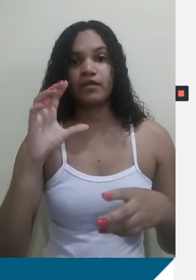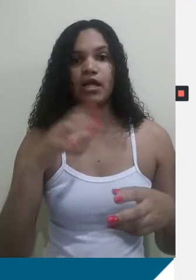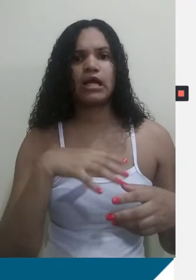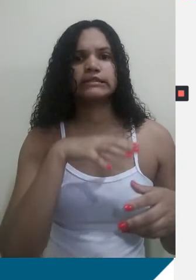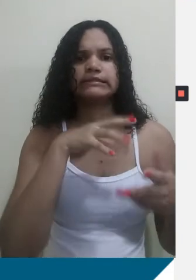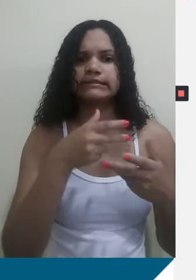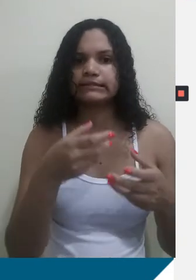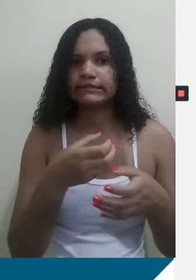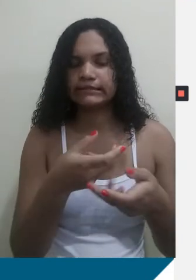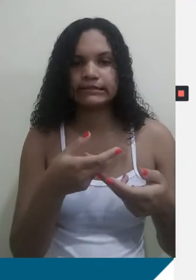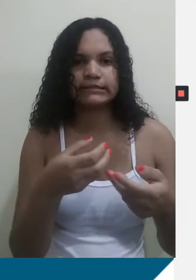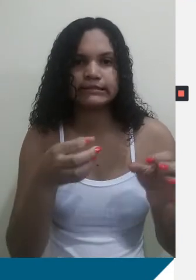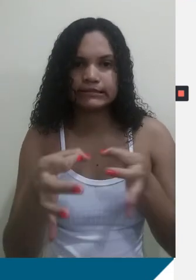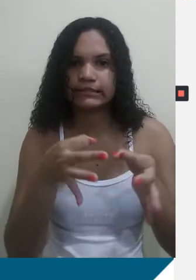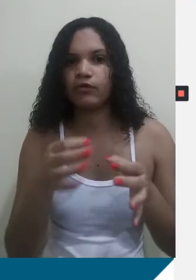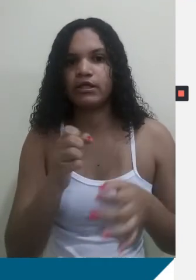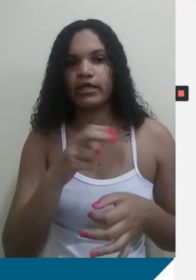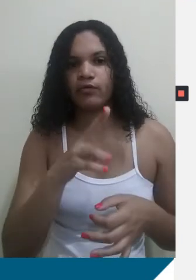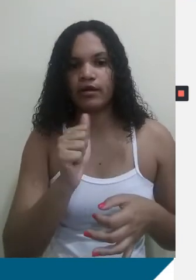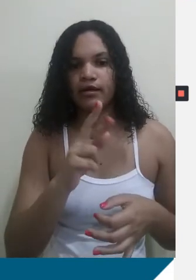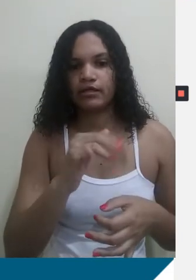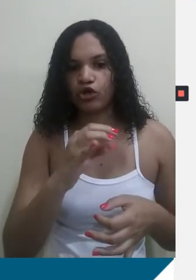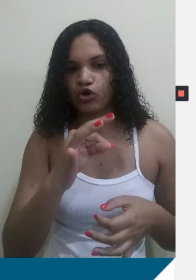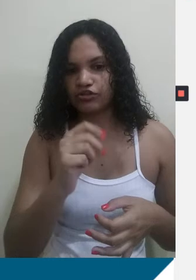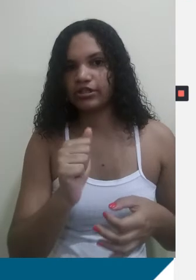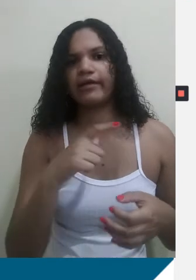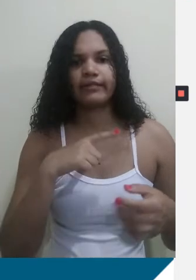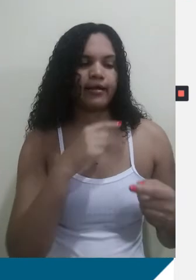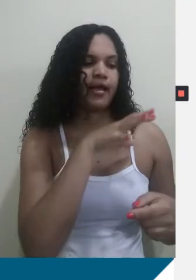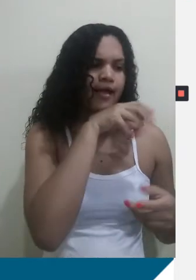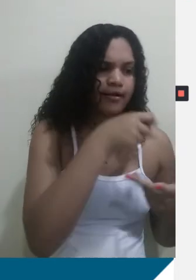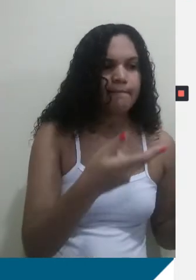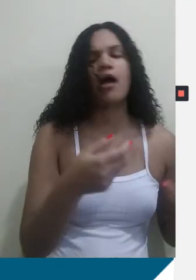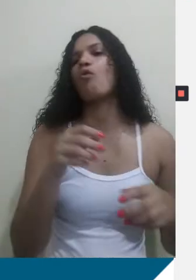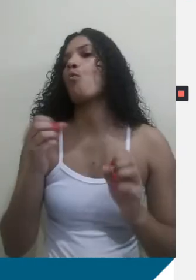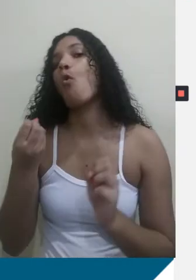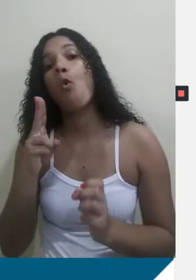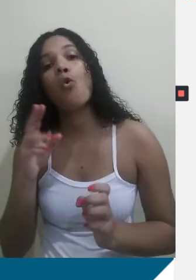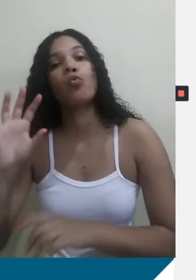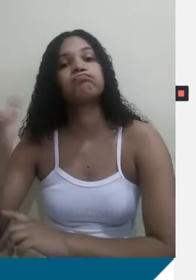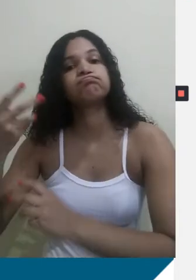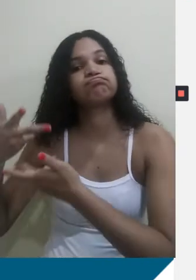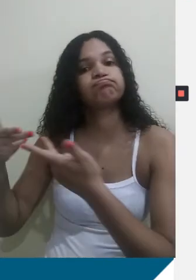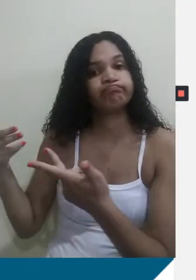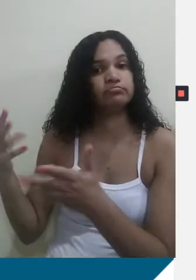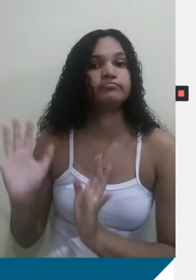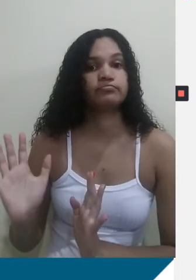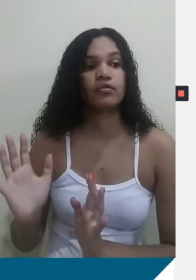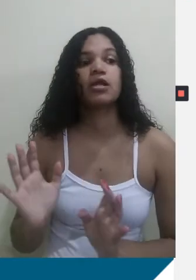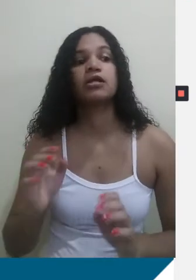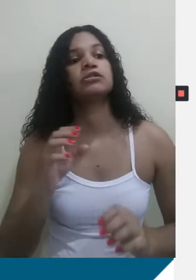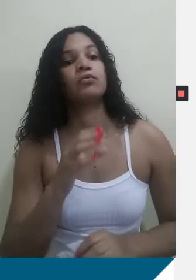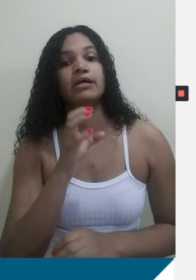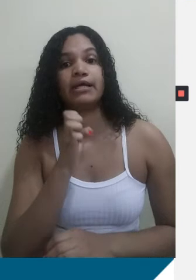célula eucariótica vegetal. Toda célula que tem membrana nuclear, ela pode ser dita